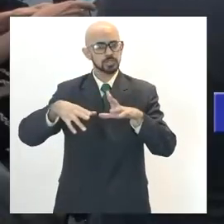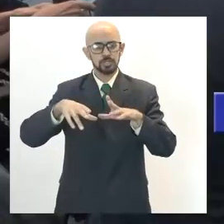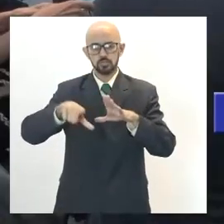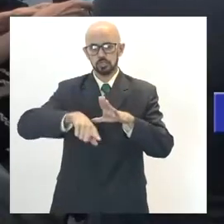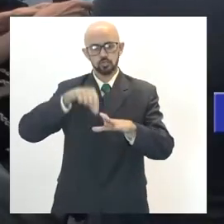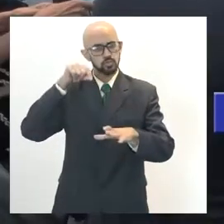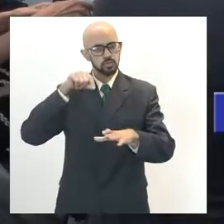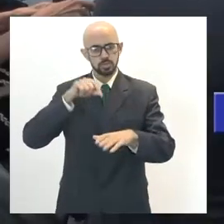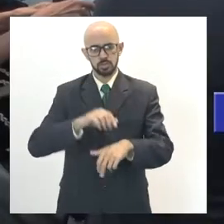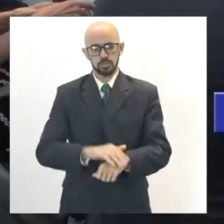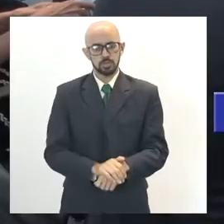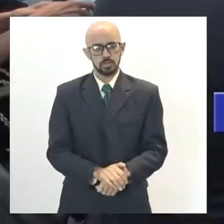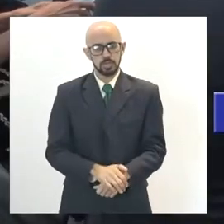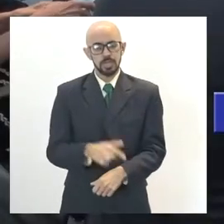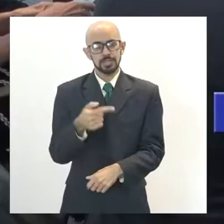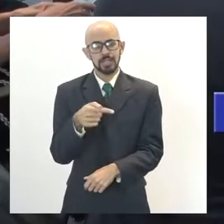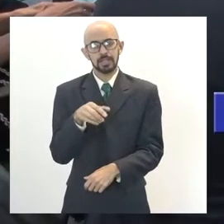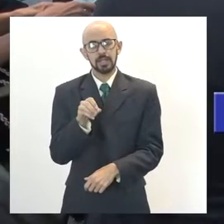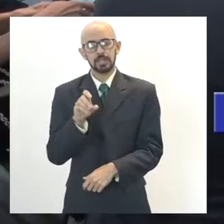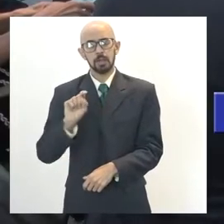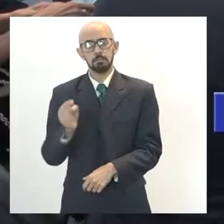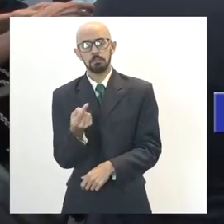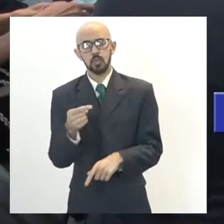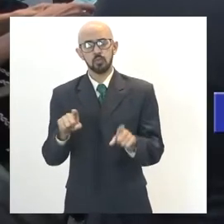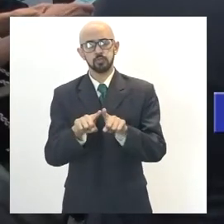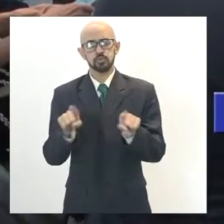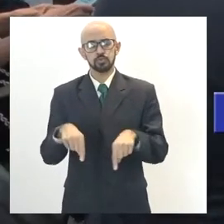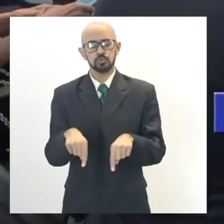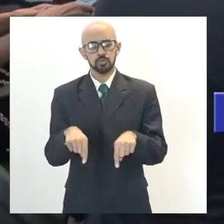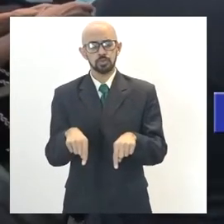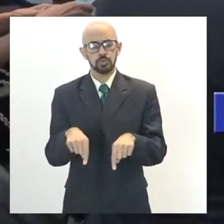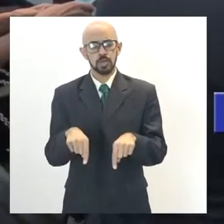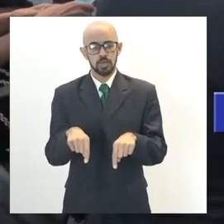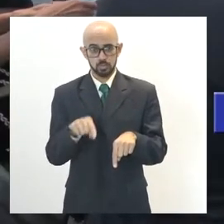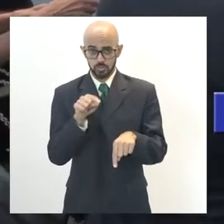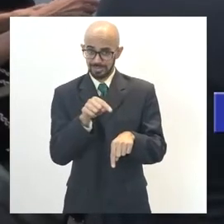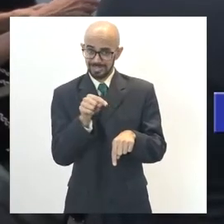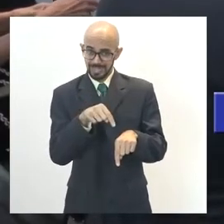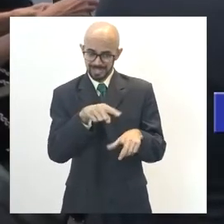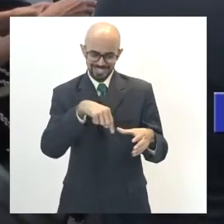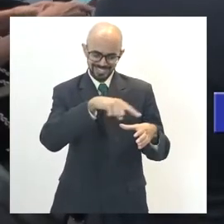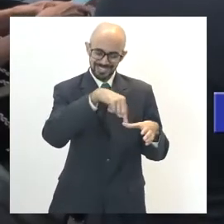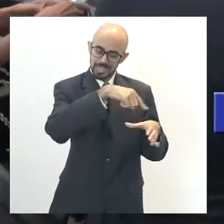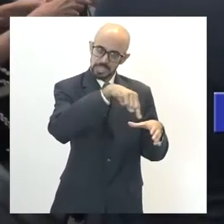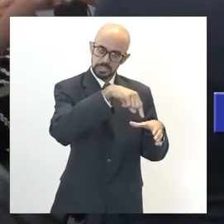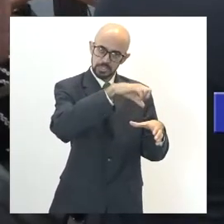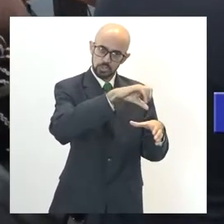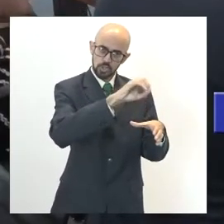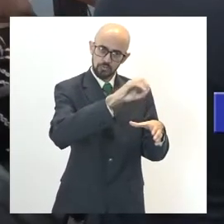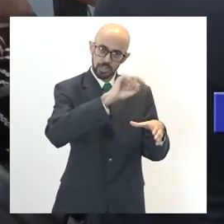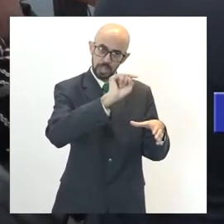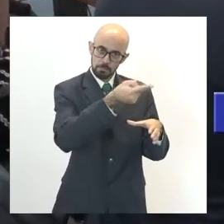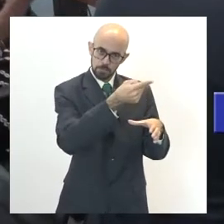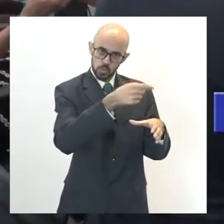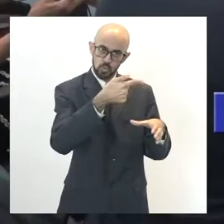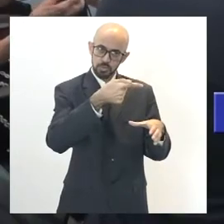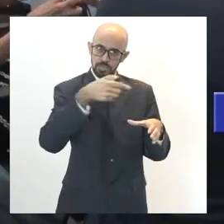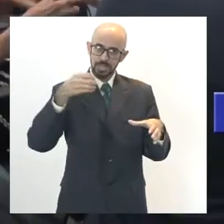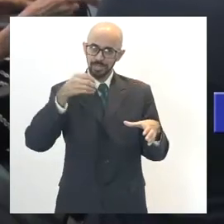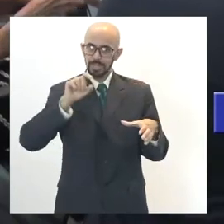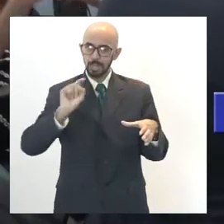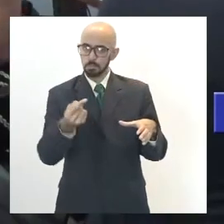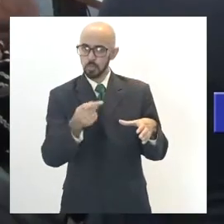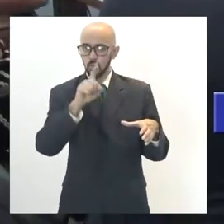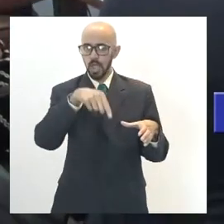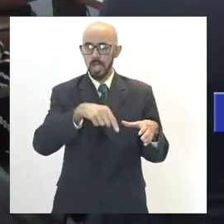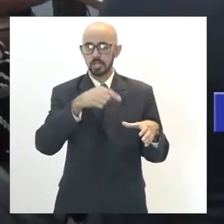nomeação 70 mil cargos um desses 90 mil cargos de livre nomeação 70 mil cargos são em